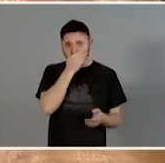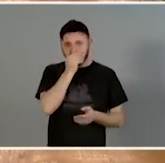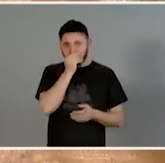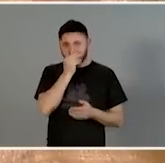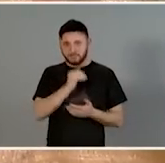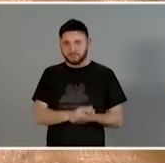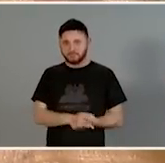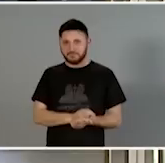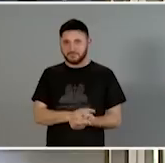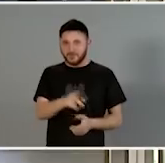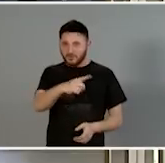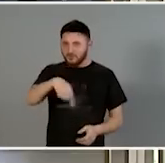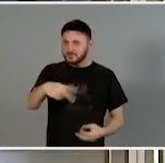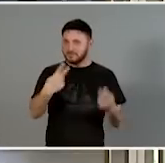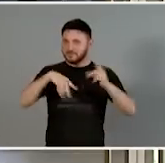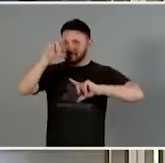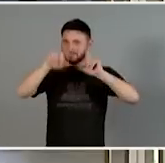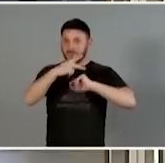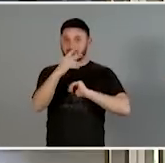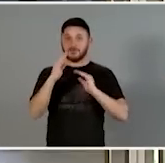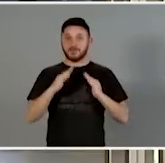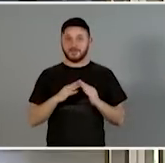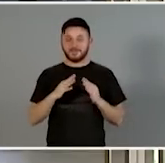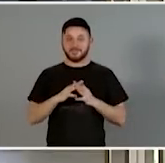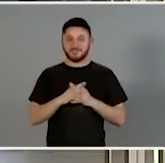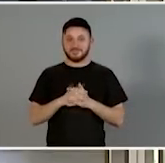Você que está me acompanhando em casa,